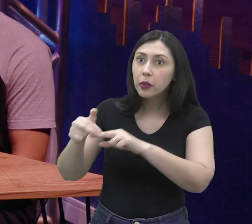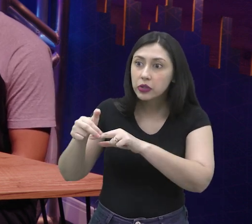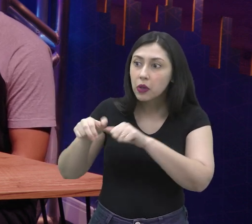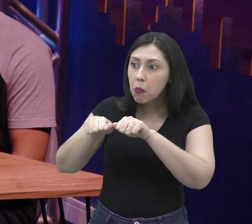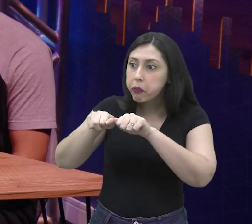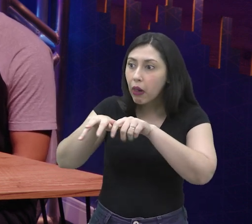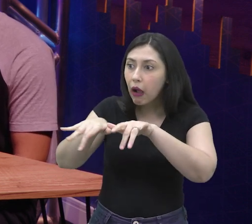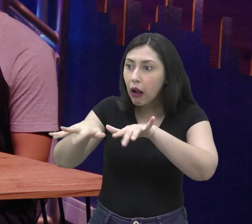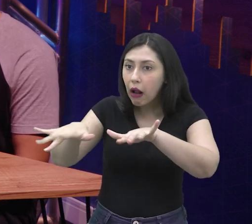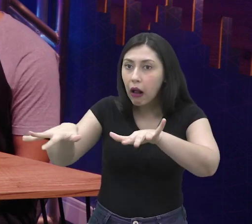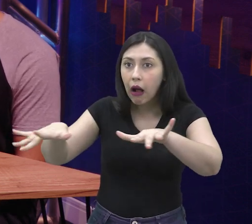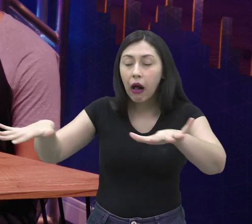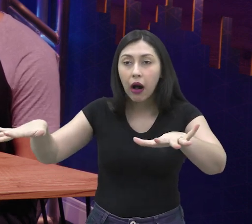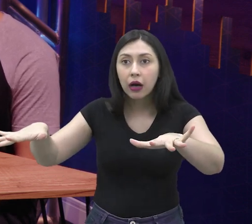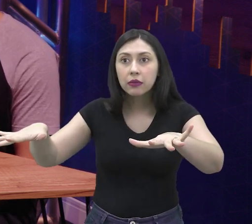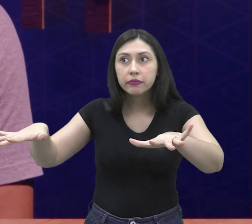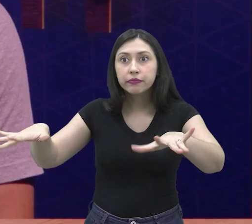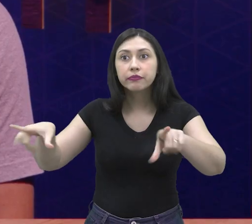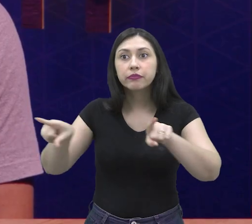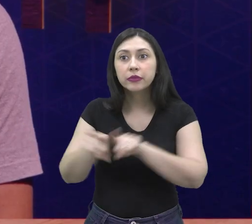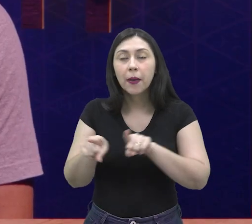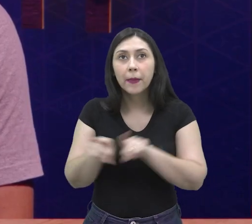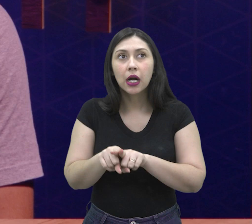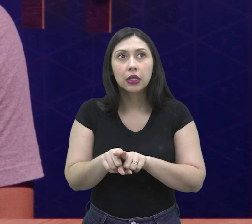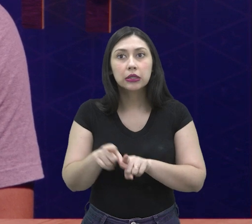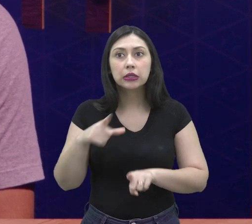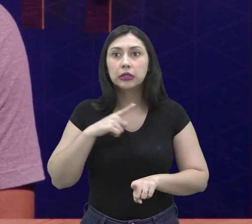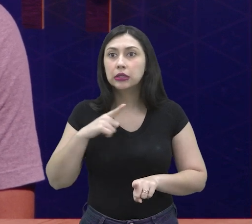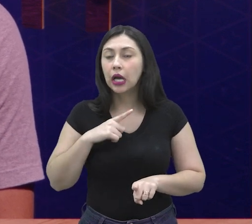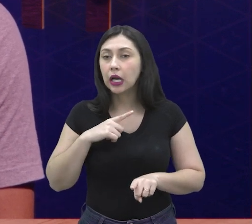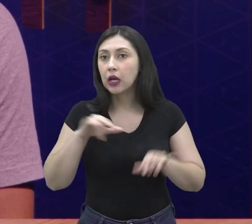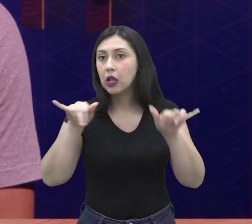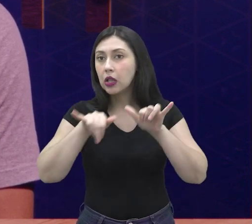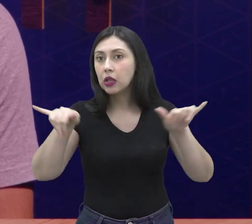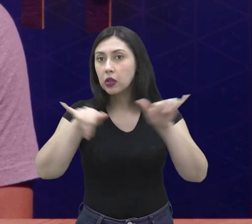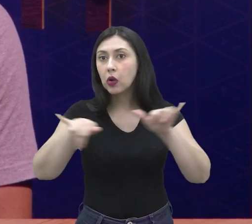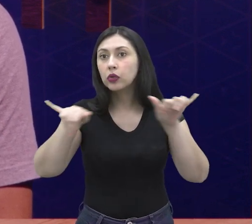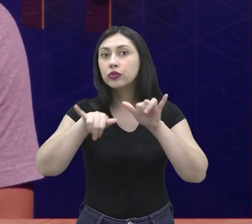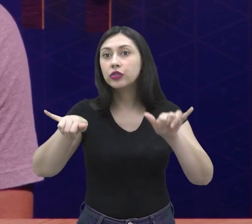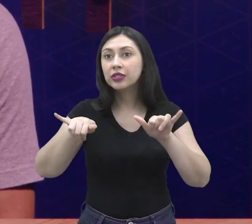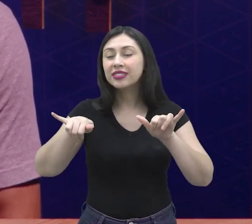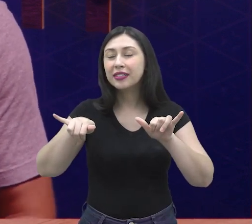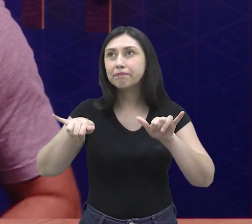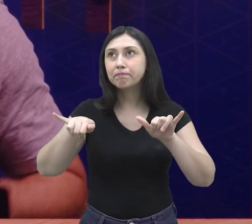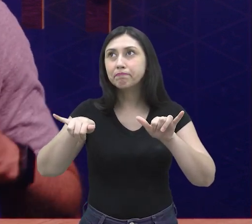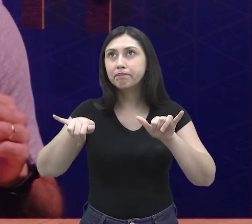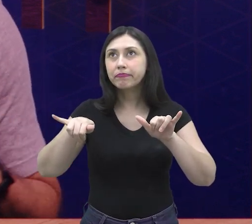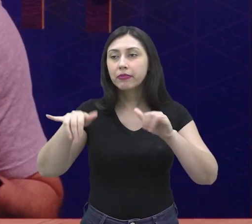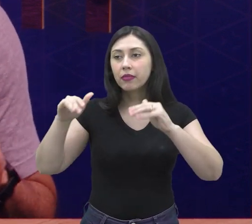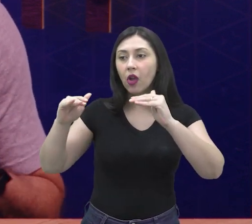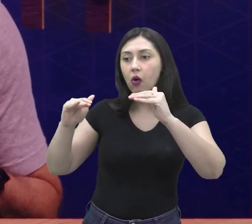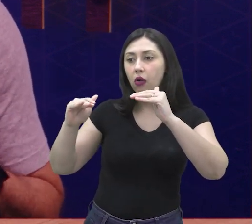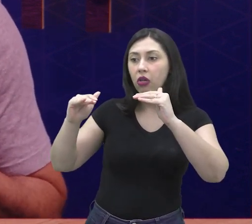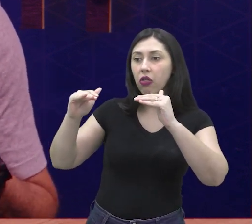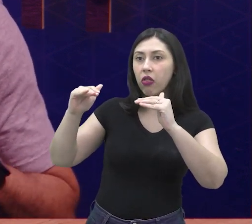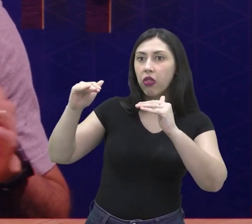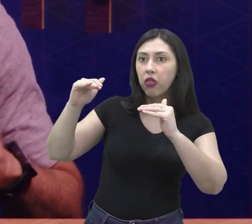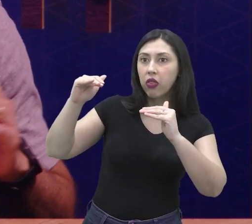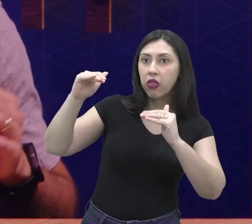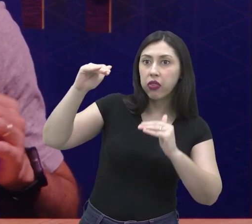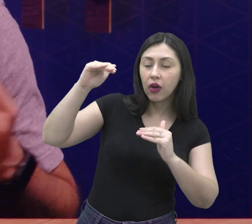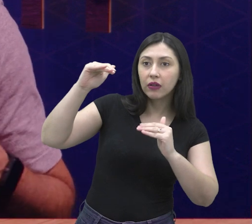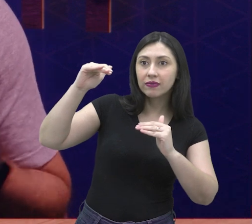em algumas cidades, a gente tem relatos de uma descompensação em